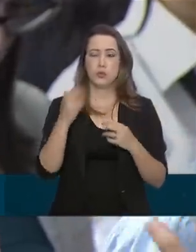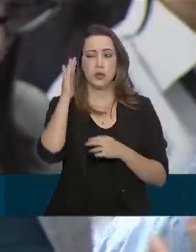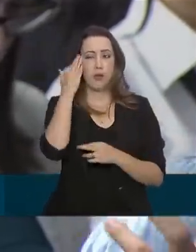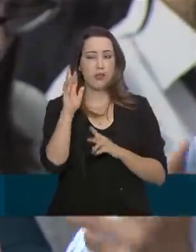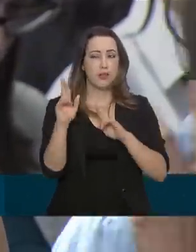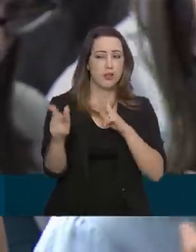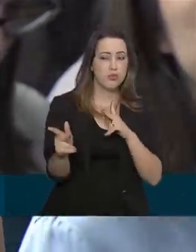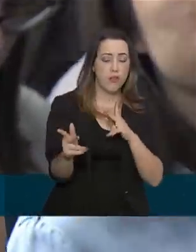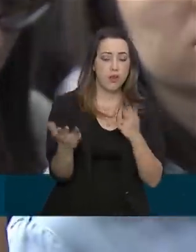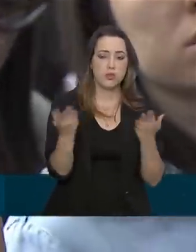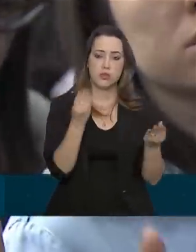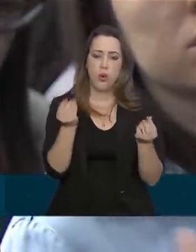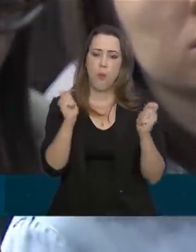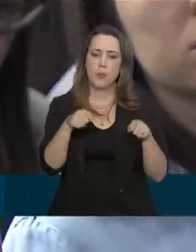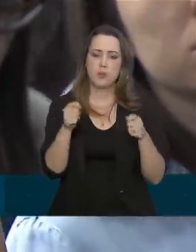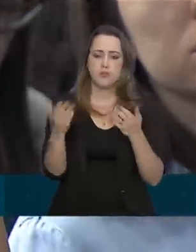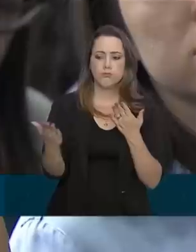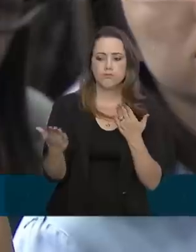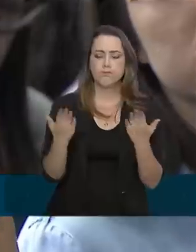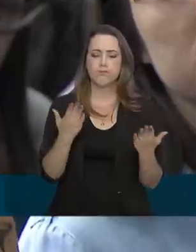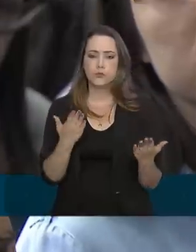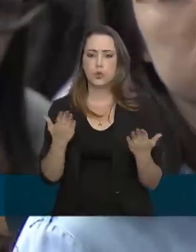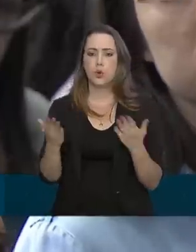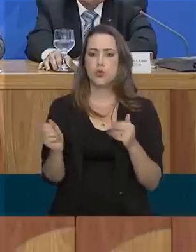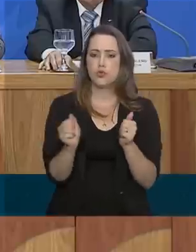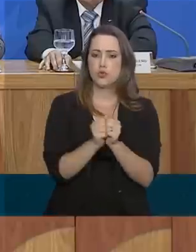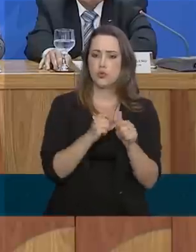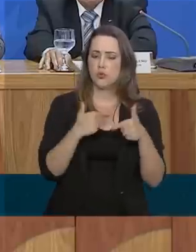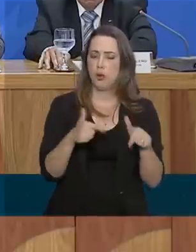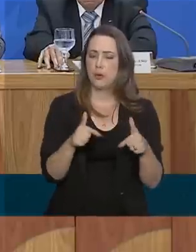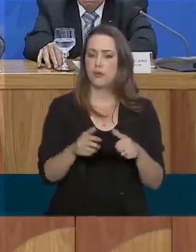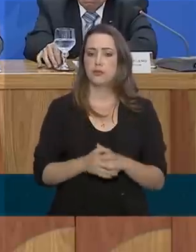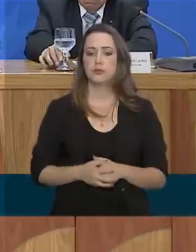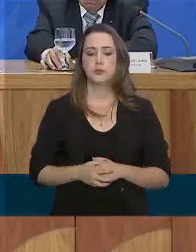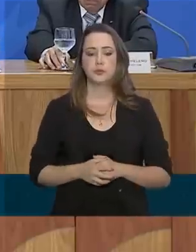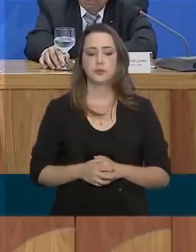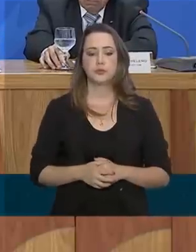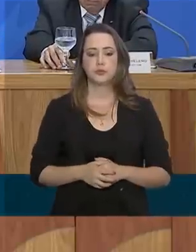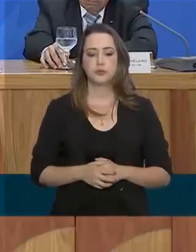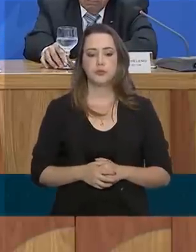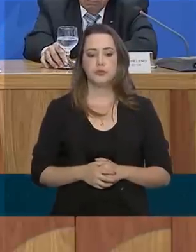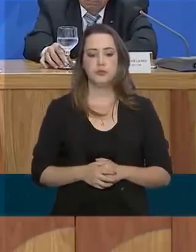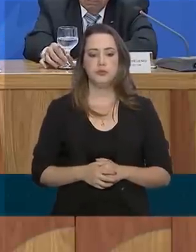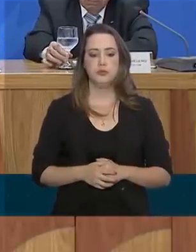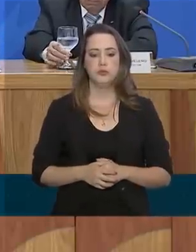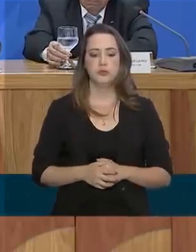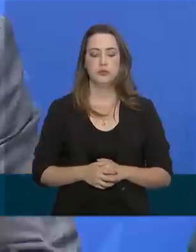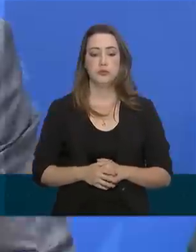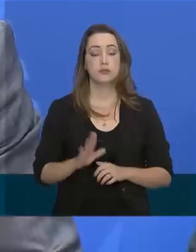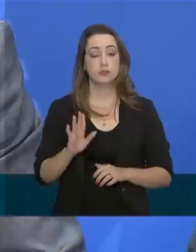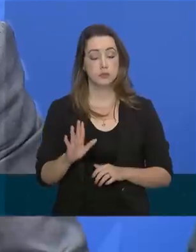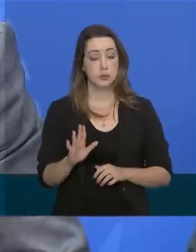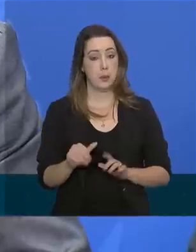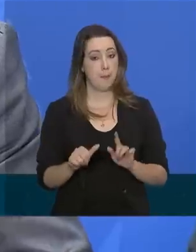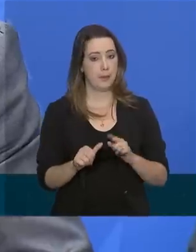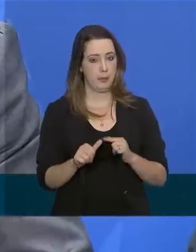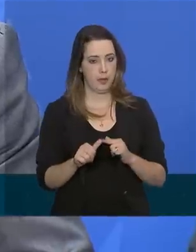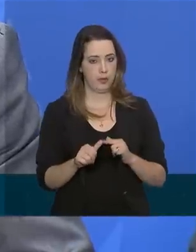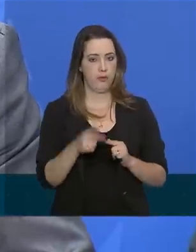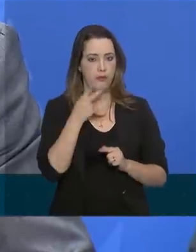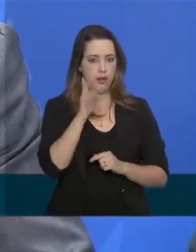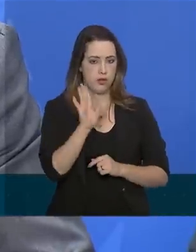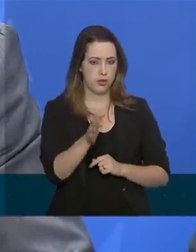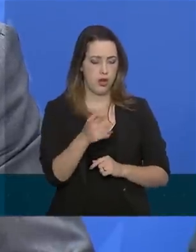então como você como seria possível que eles dois que existissem o primeiro como eu disse há pouco a nossa preocupação